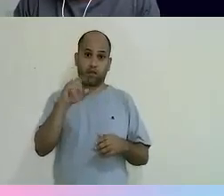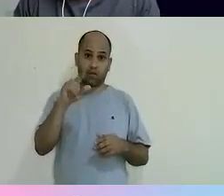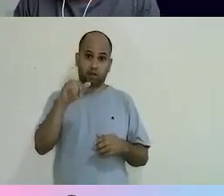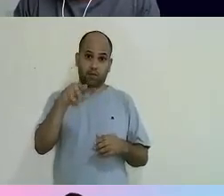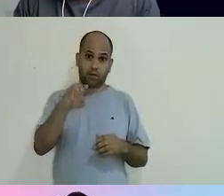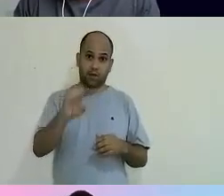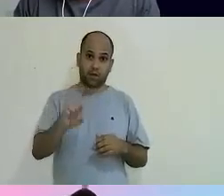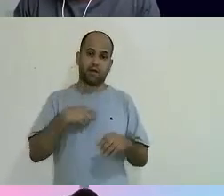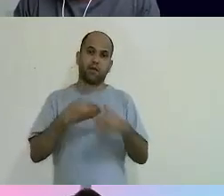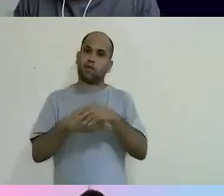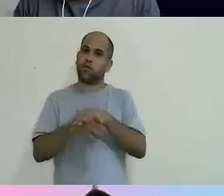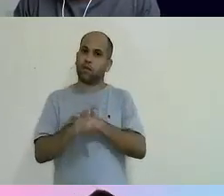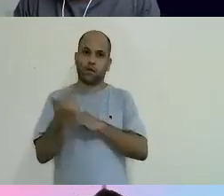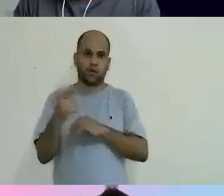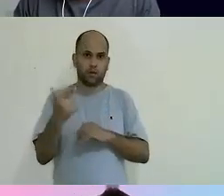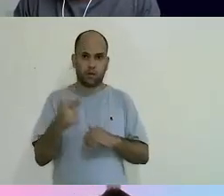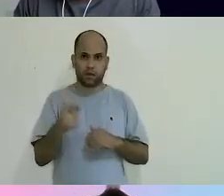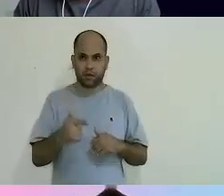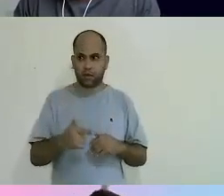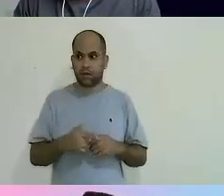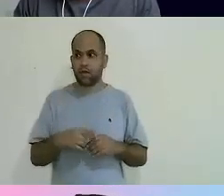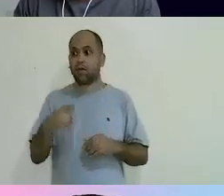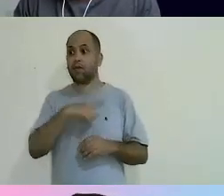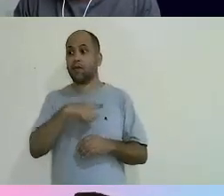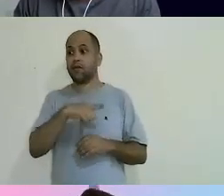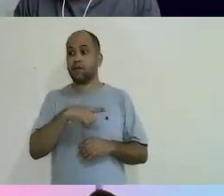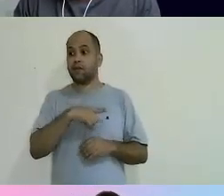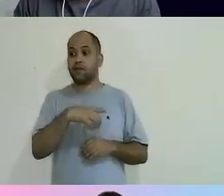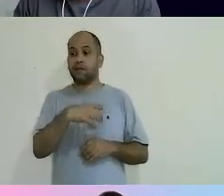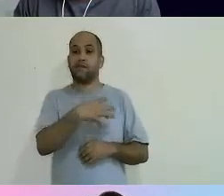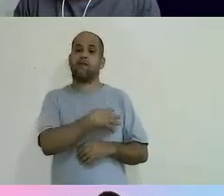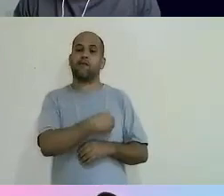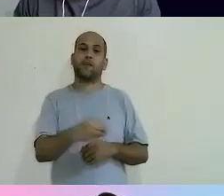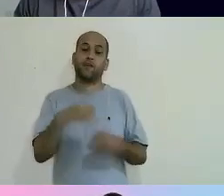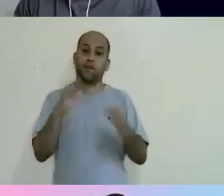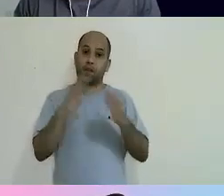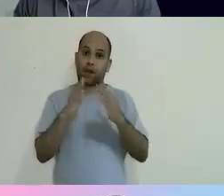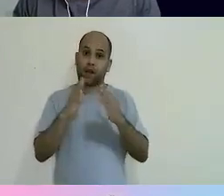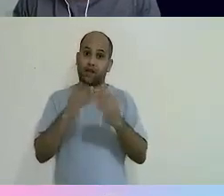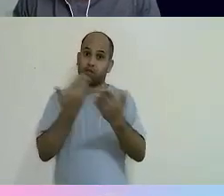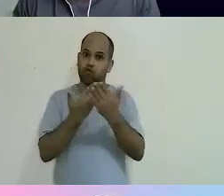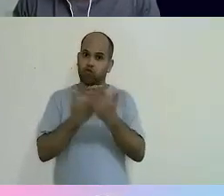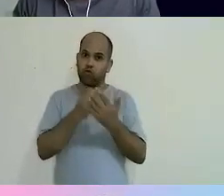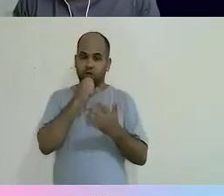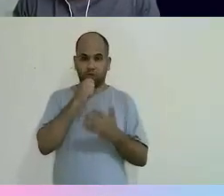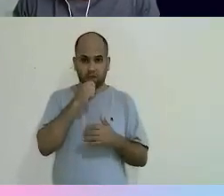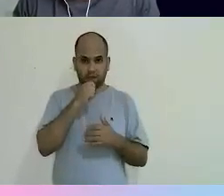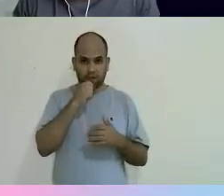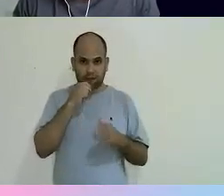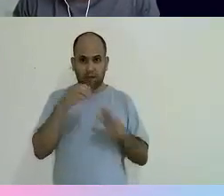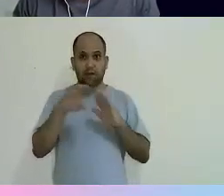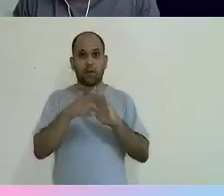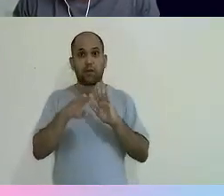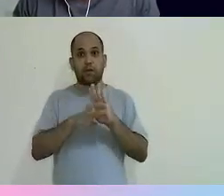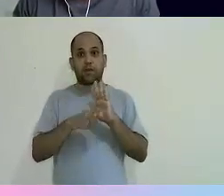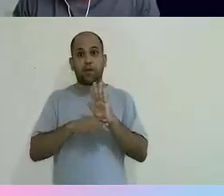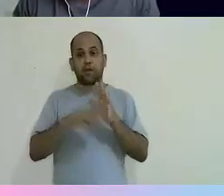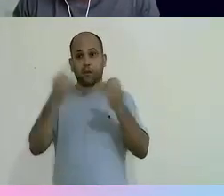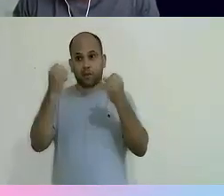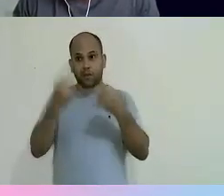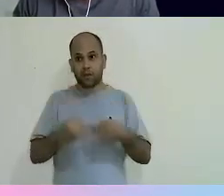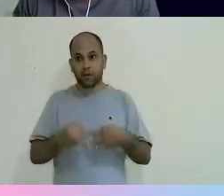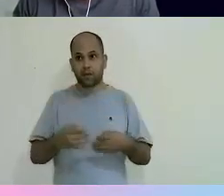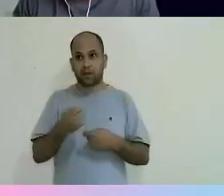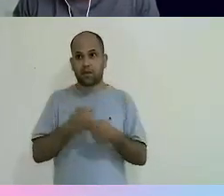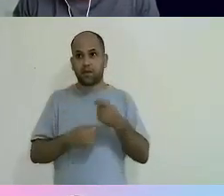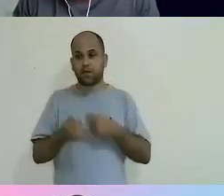estava acostumado. Eu, no meu caso, tinha filhos sem aula. O programa que eu tocava, que eu toco, que é o Jornada,